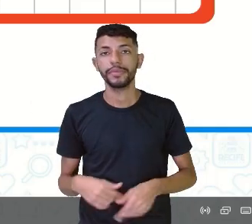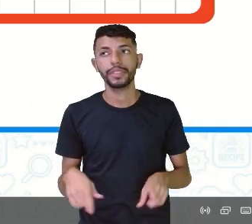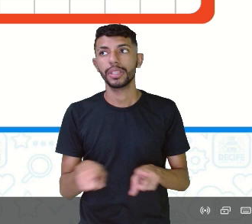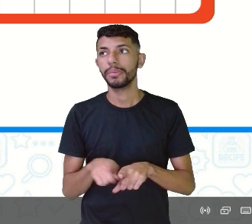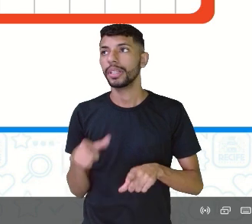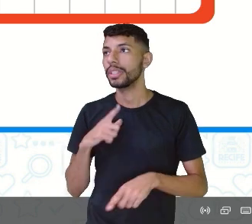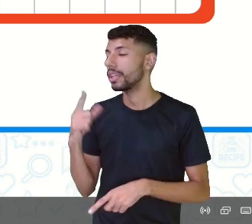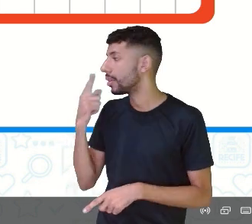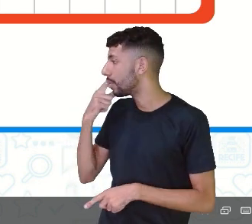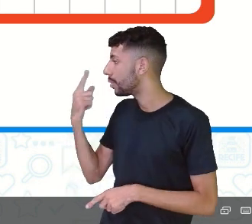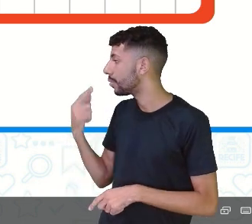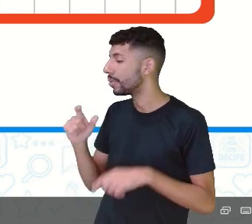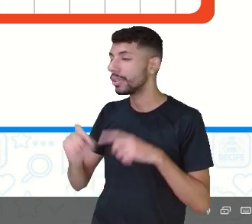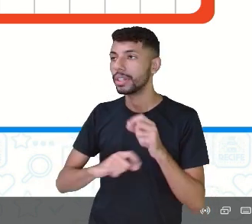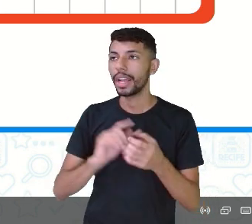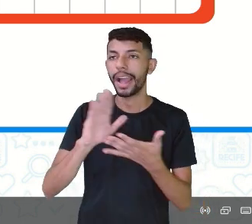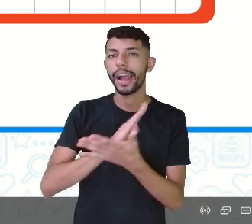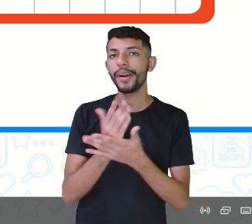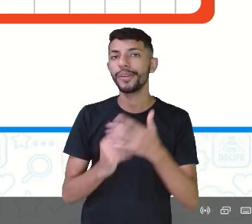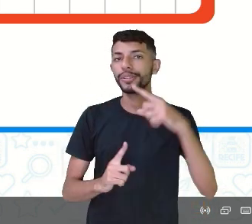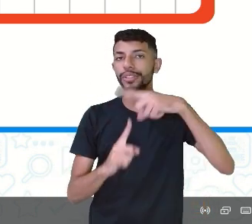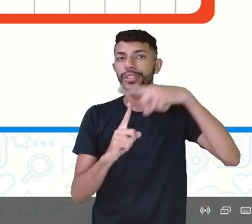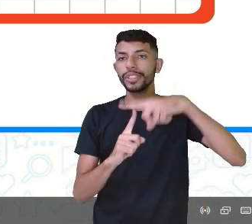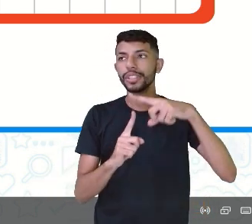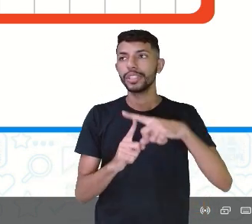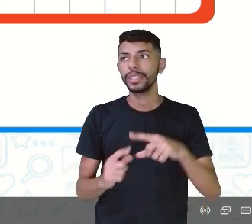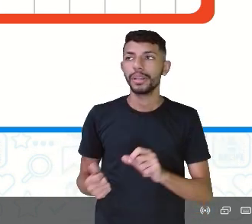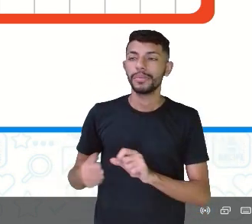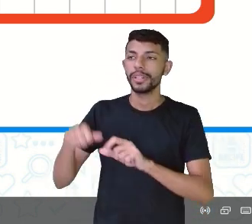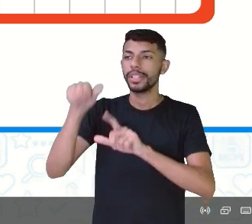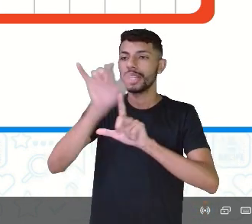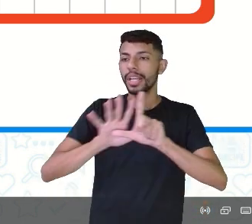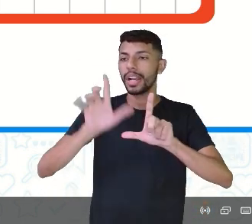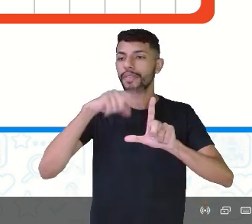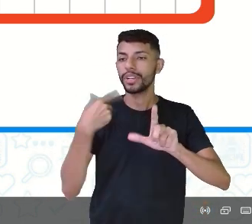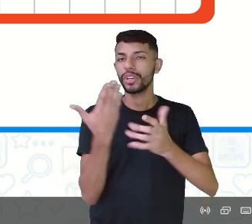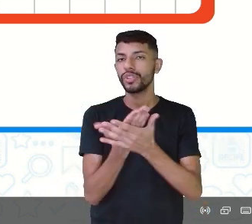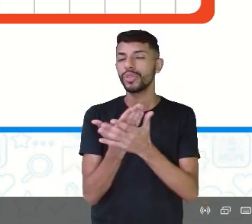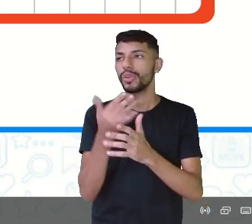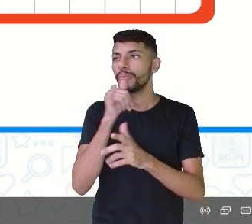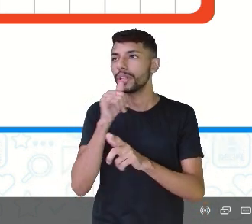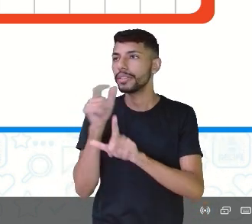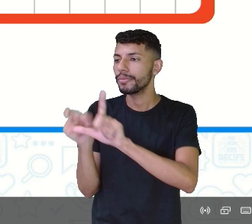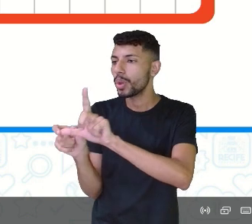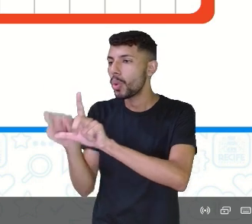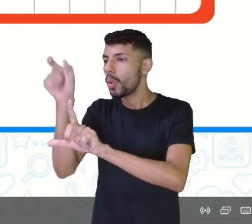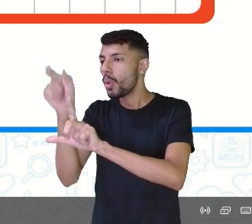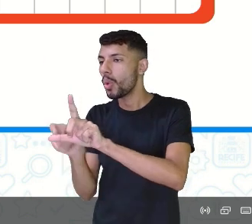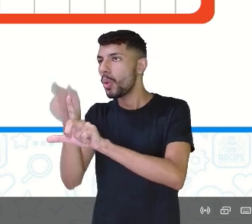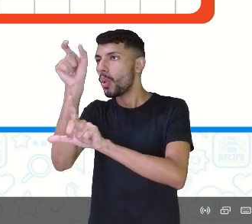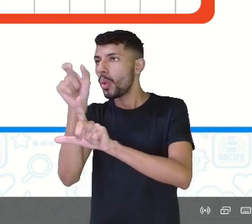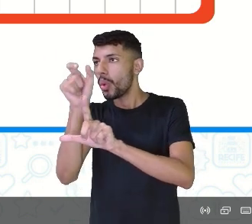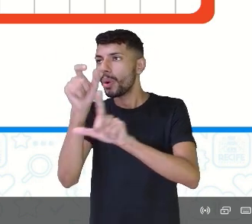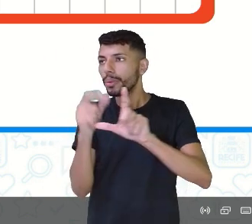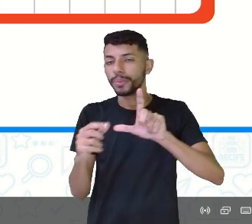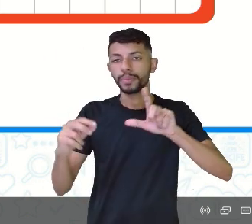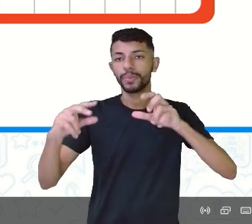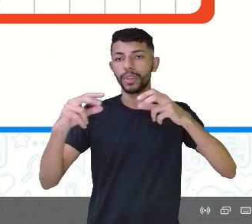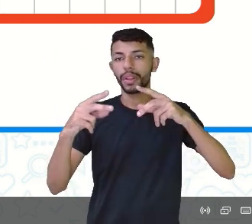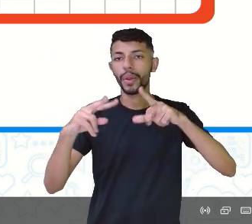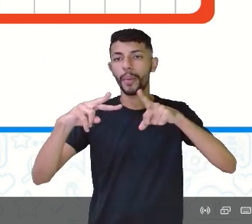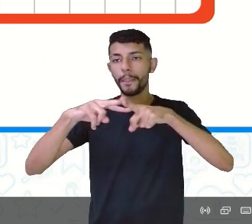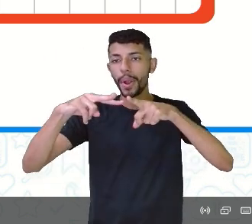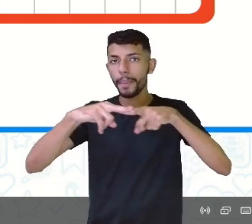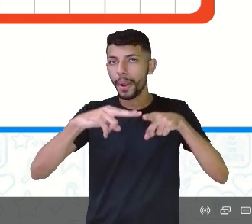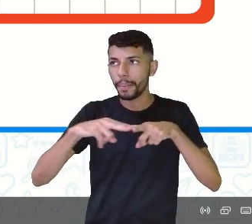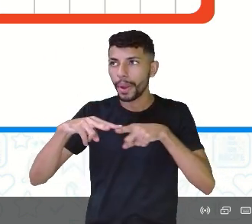né, alguns tipos de gráfico que a gente já estudou, né? O gráfico de coluna, o gráfico de setor, o gráfico